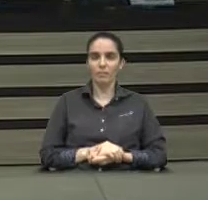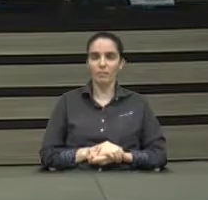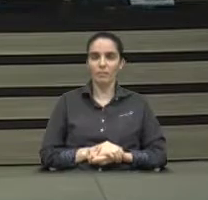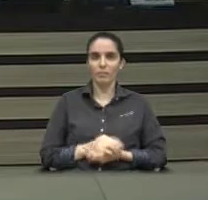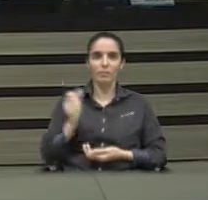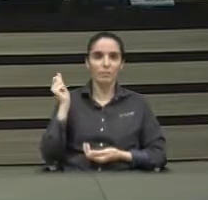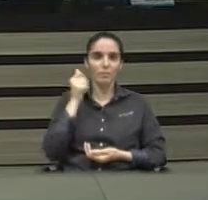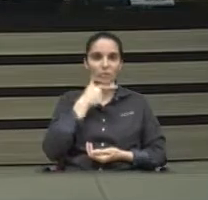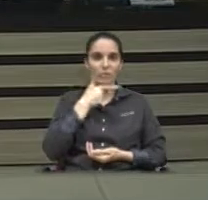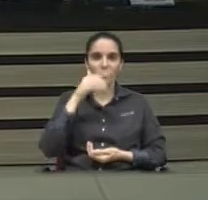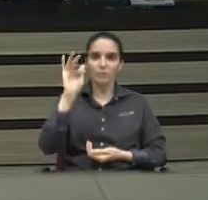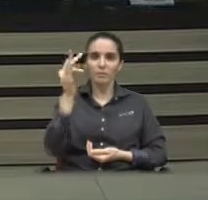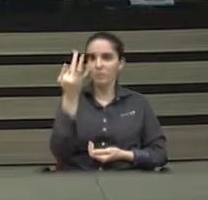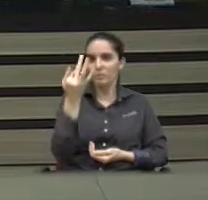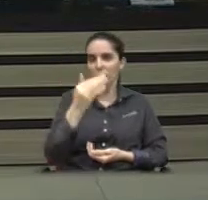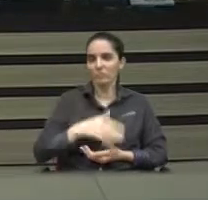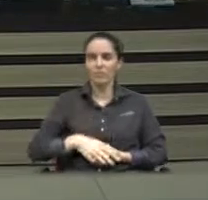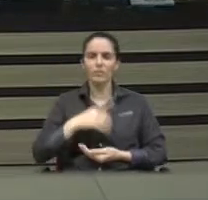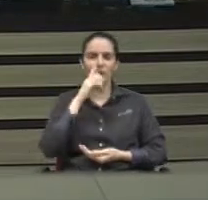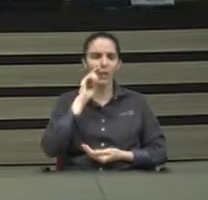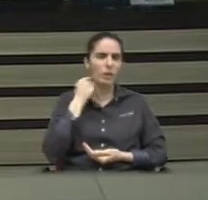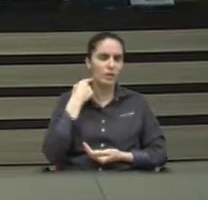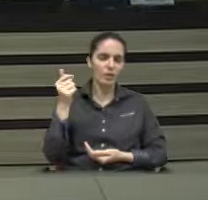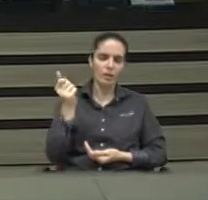Caiu do ninho, hein?